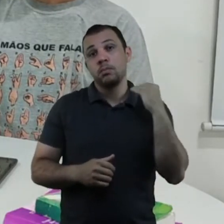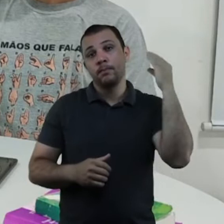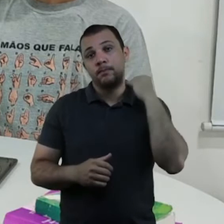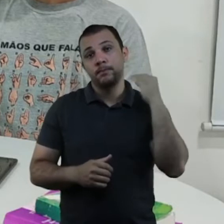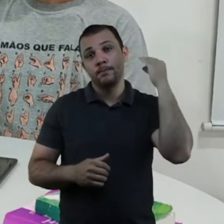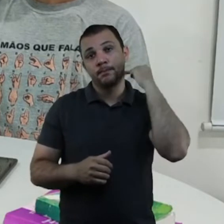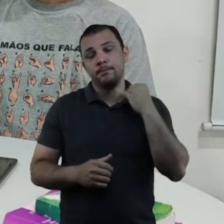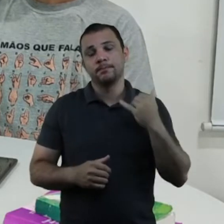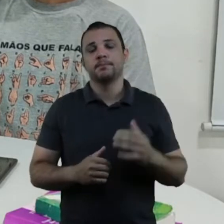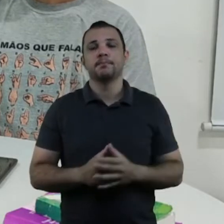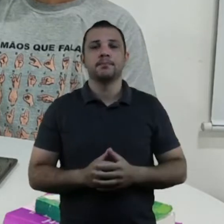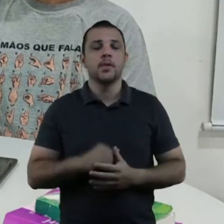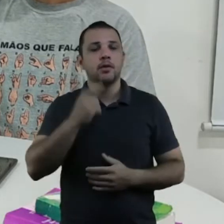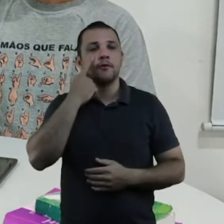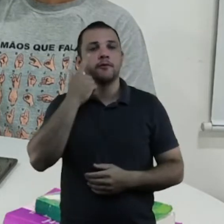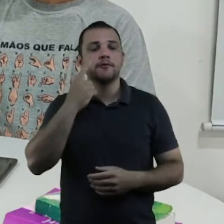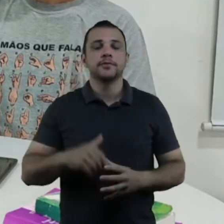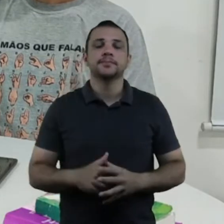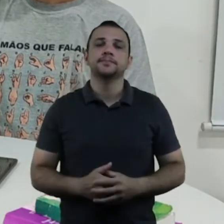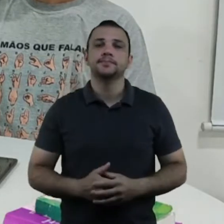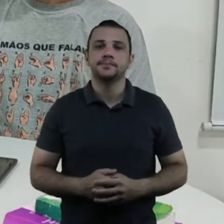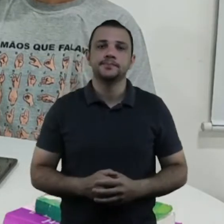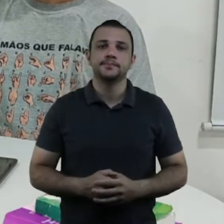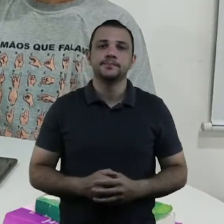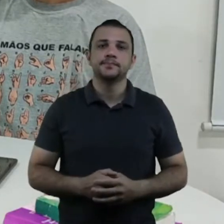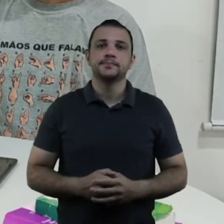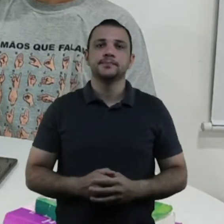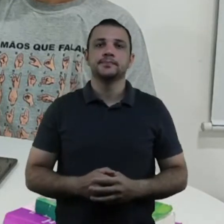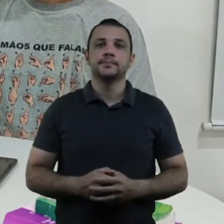Vamos lá, vou passar aqui para a página.